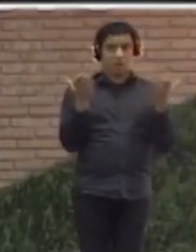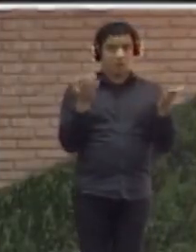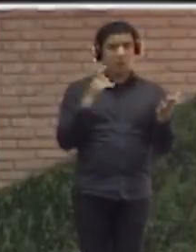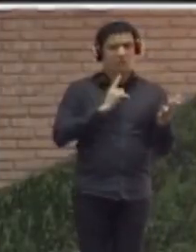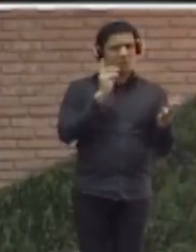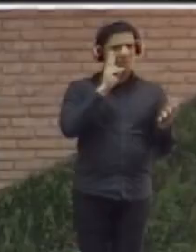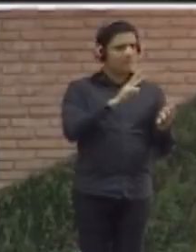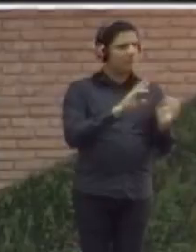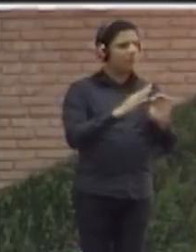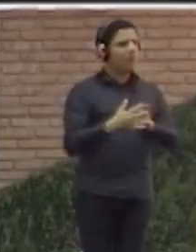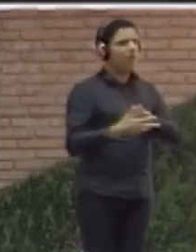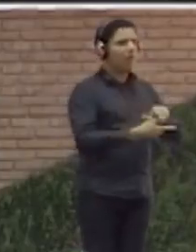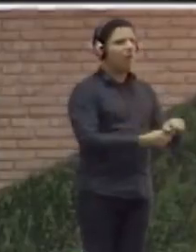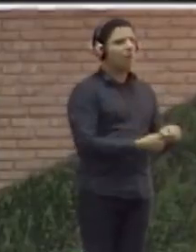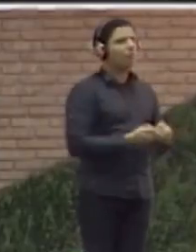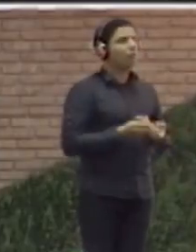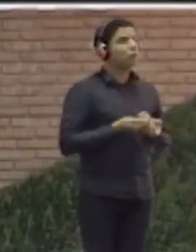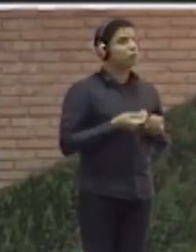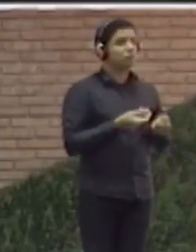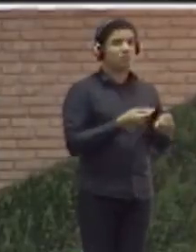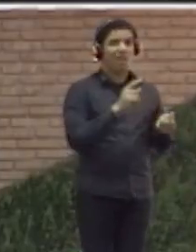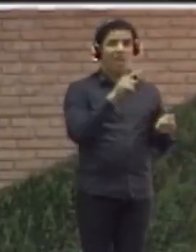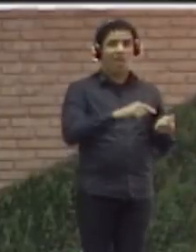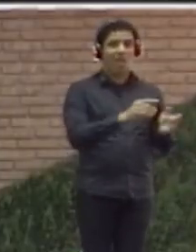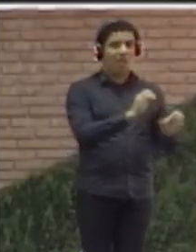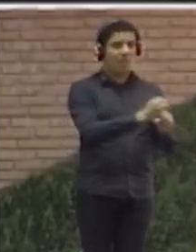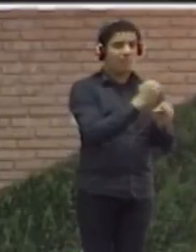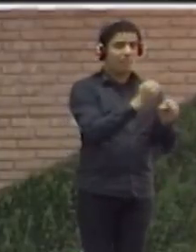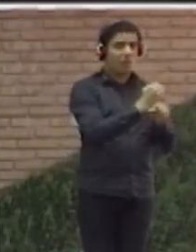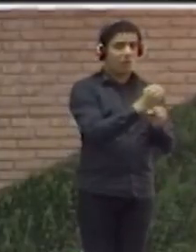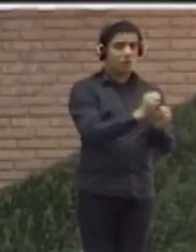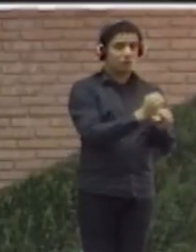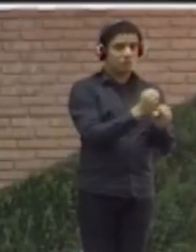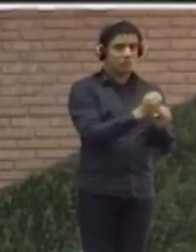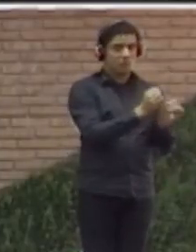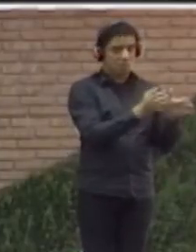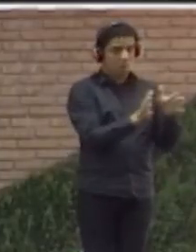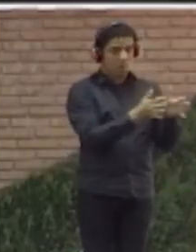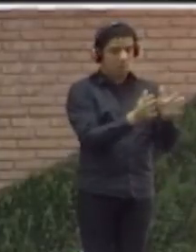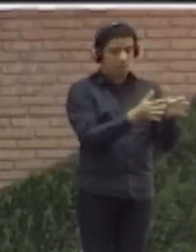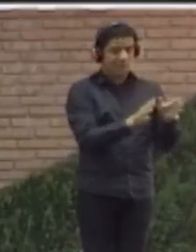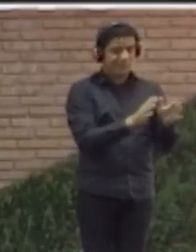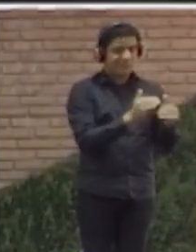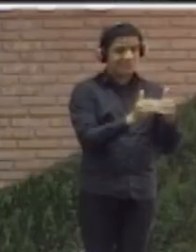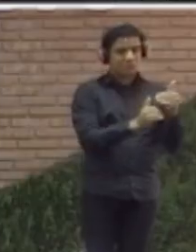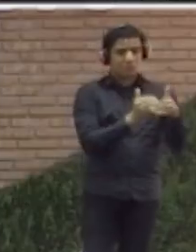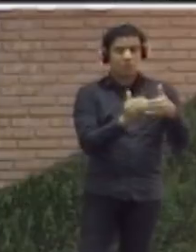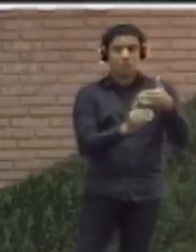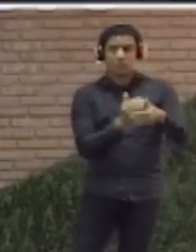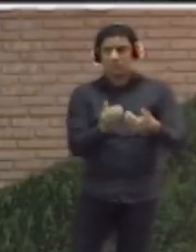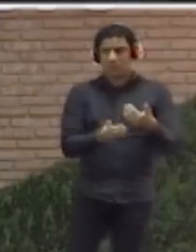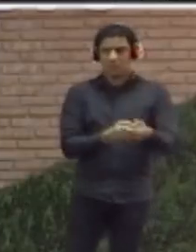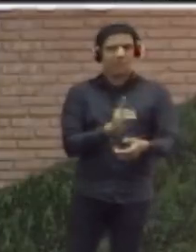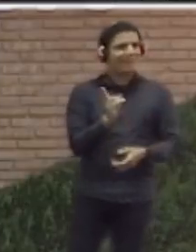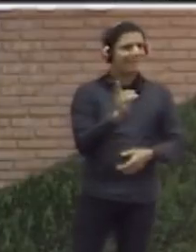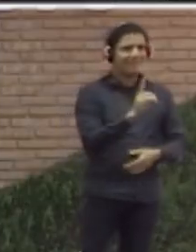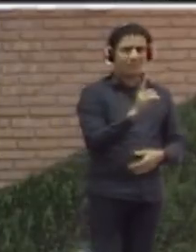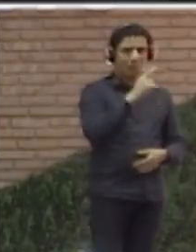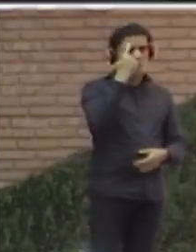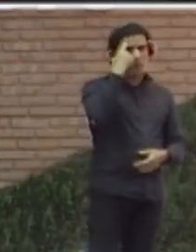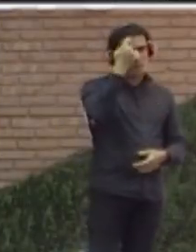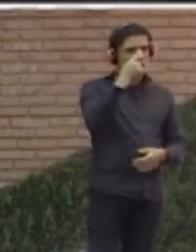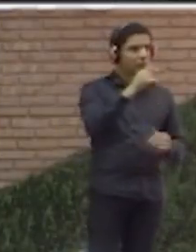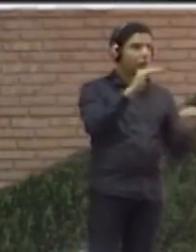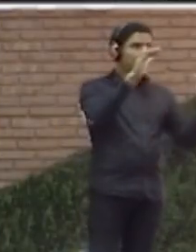que o que tem dado mais certo é a industrialização de processos ali, industrialização de meio, e não aquela ideia que a gente tem